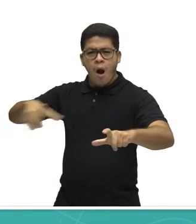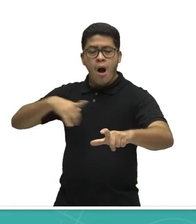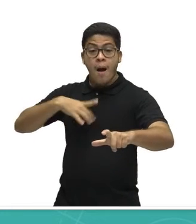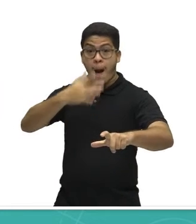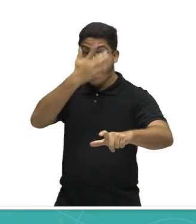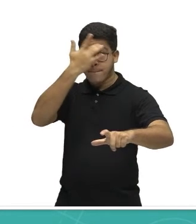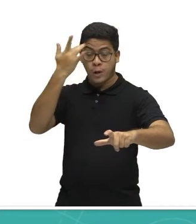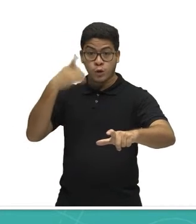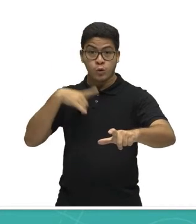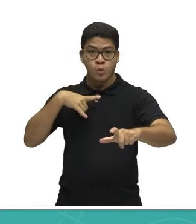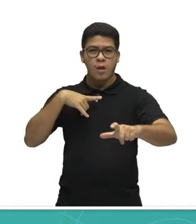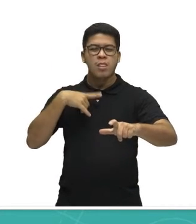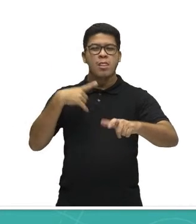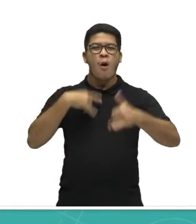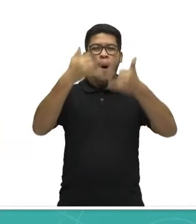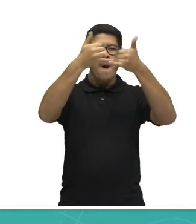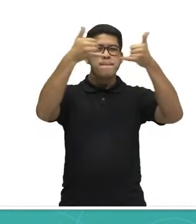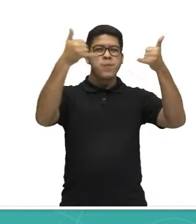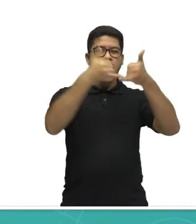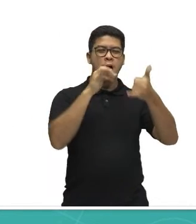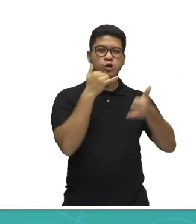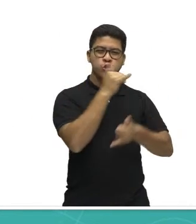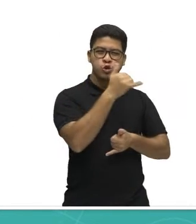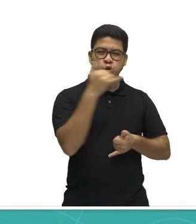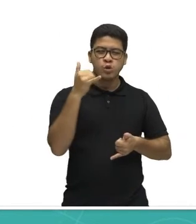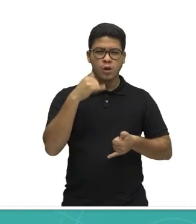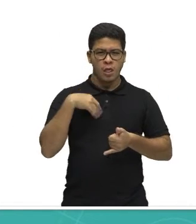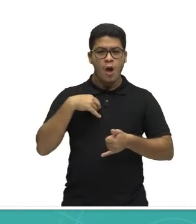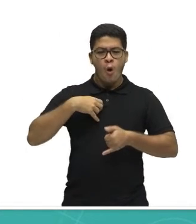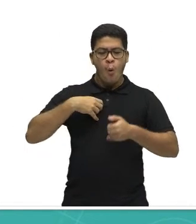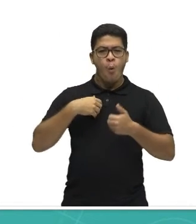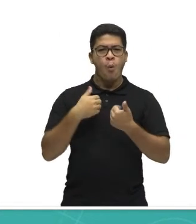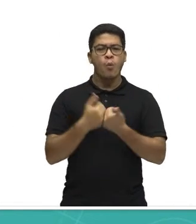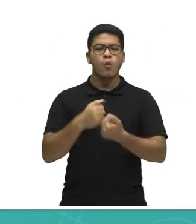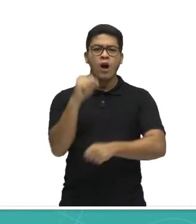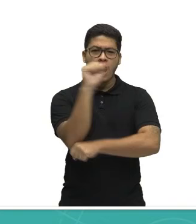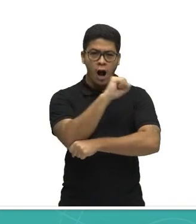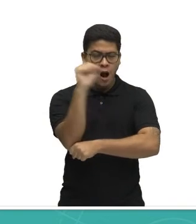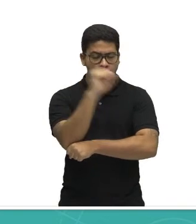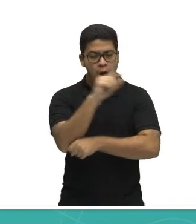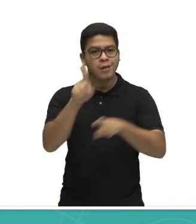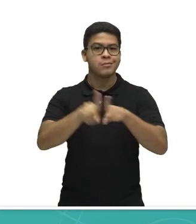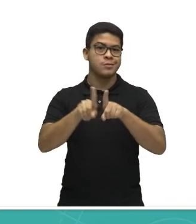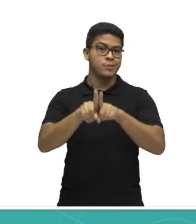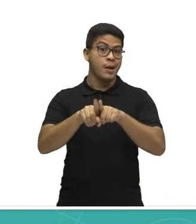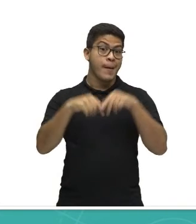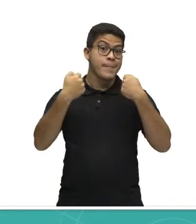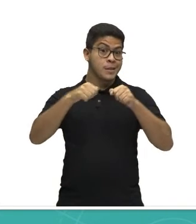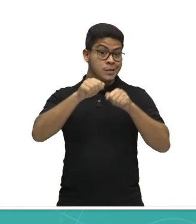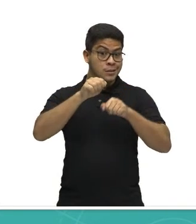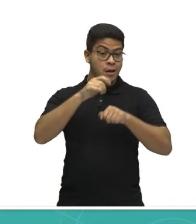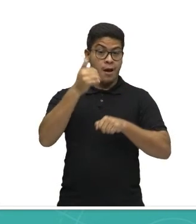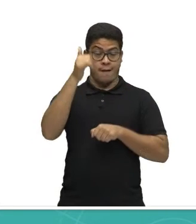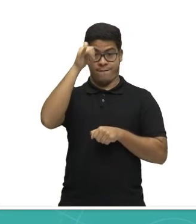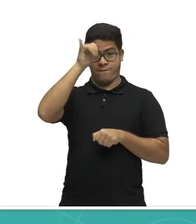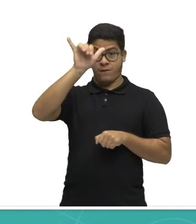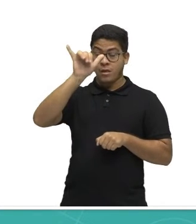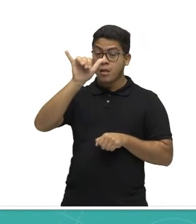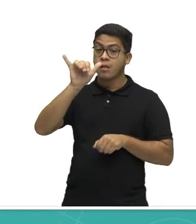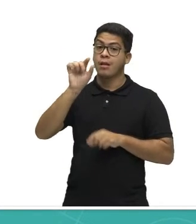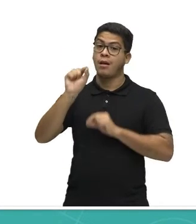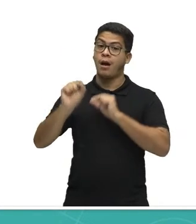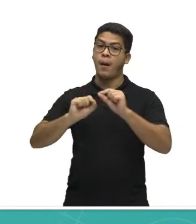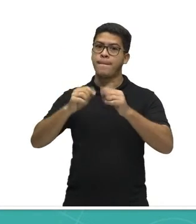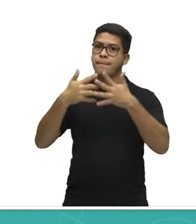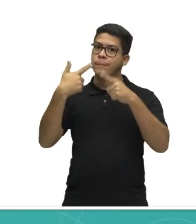fiação elétrica, tem os carros. Então brinque de pipa, mas brinque no campo, no local distante que não tem essa